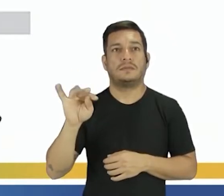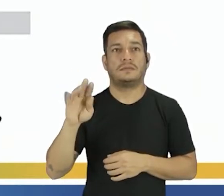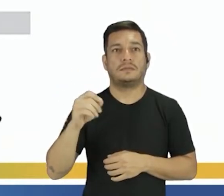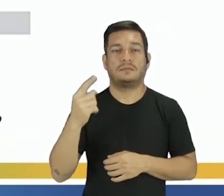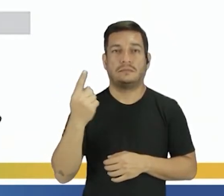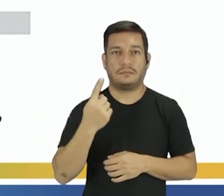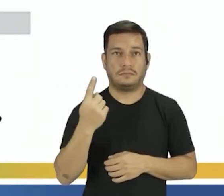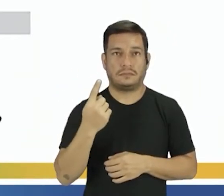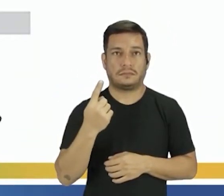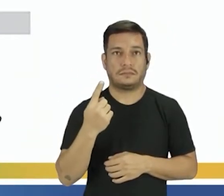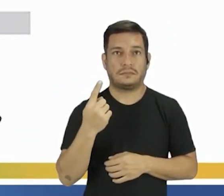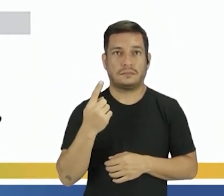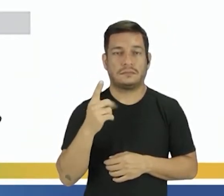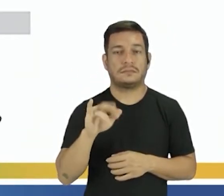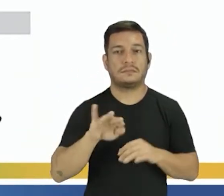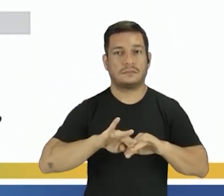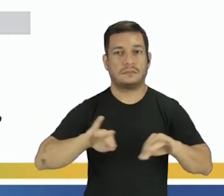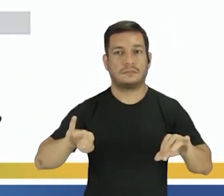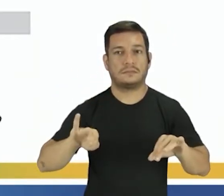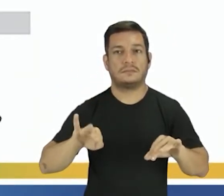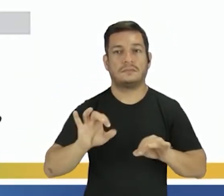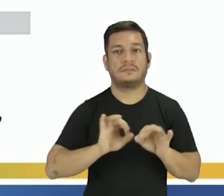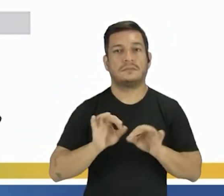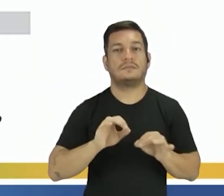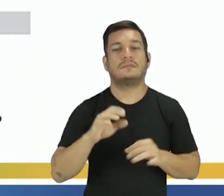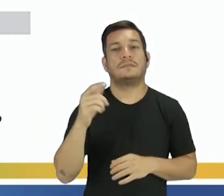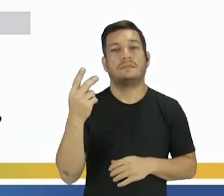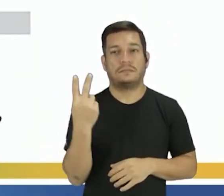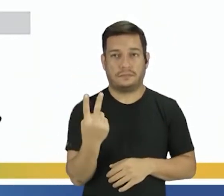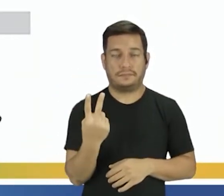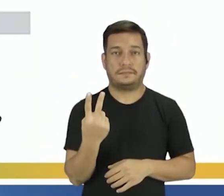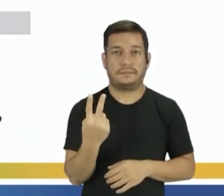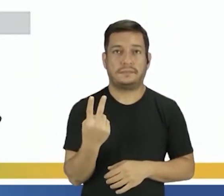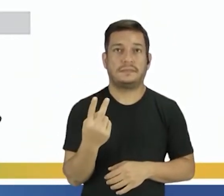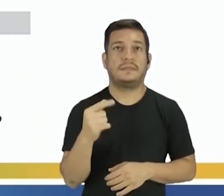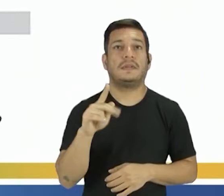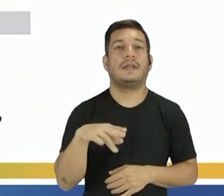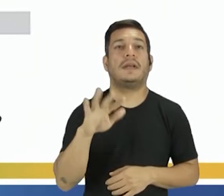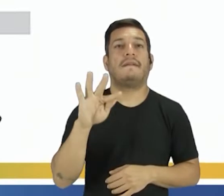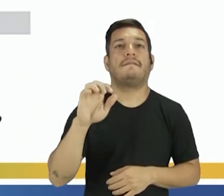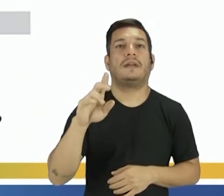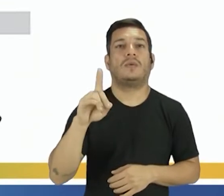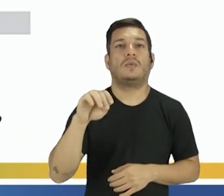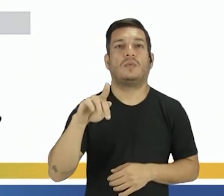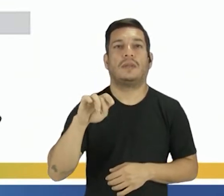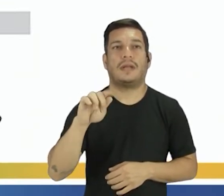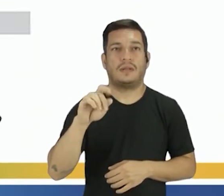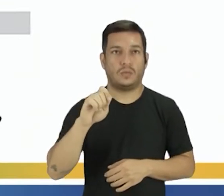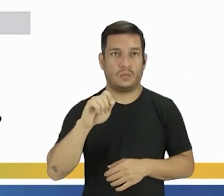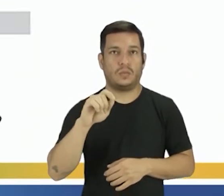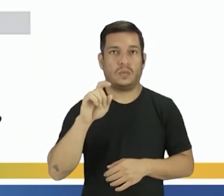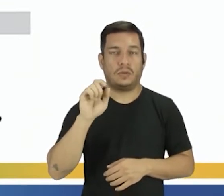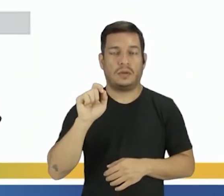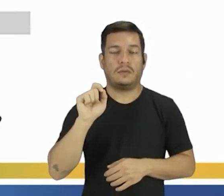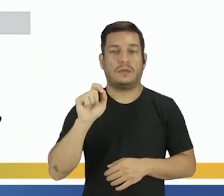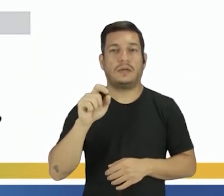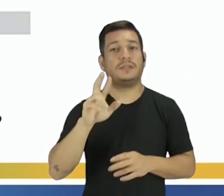tá? Que também vai se dividir formando o ócito secundário. Quem é fecundado é o ócito